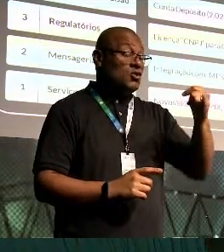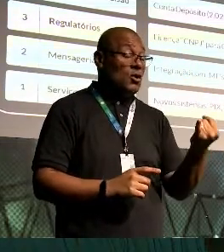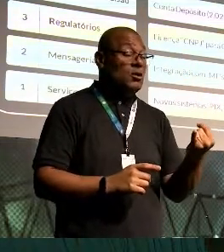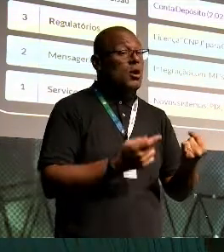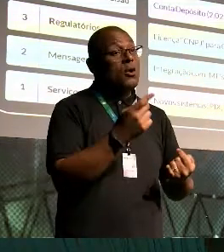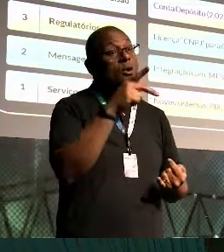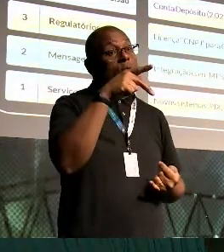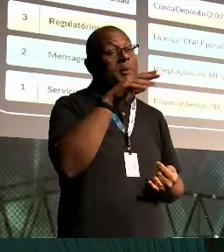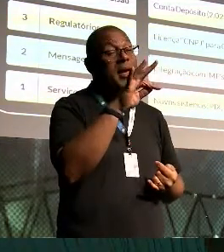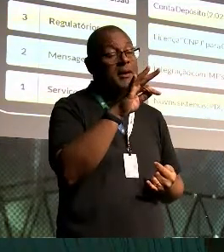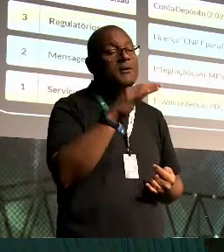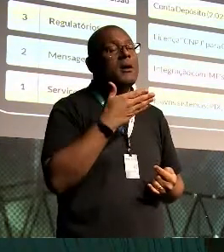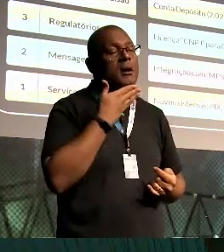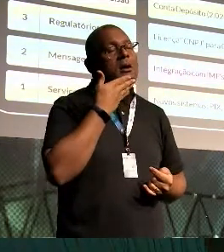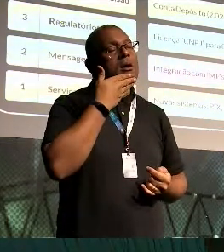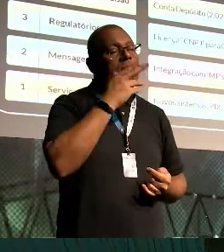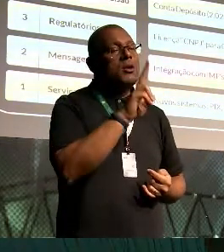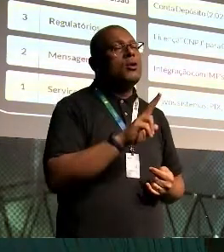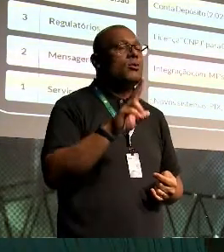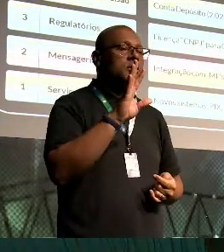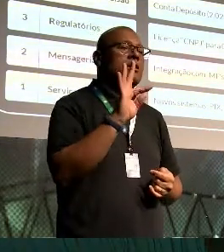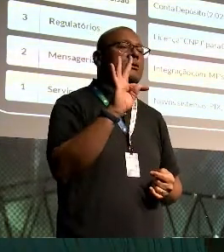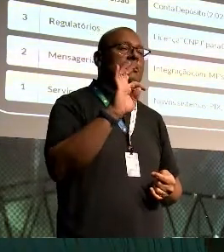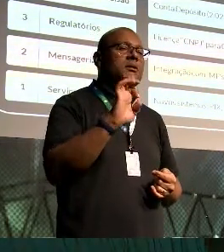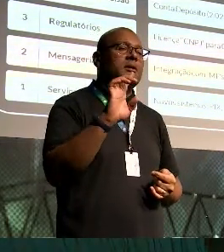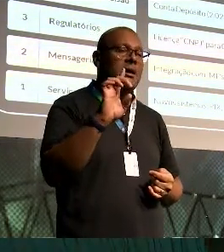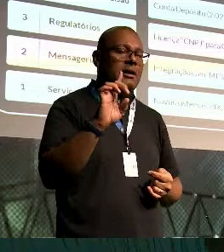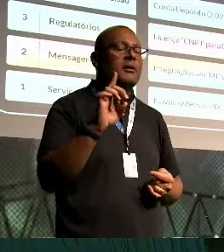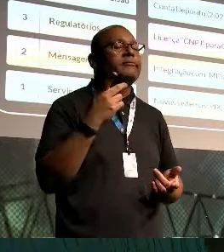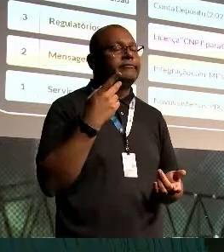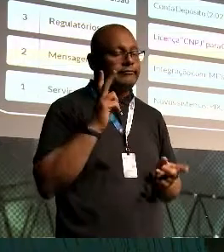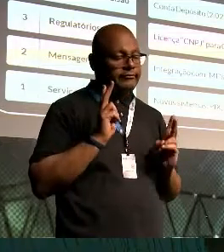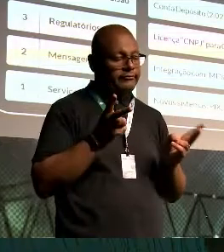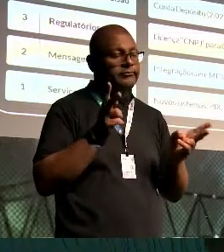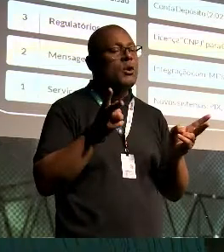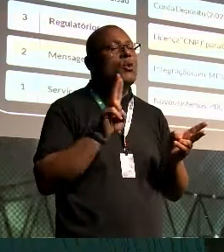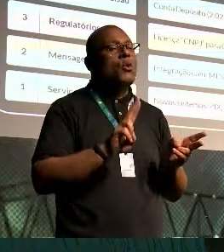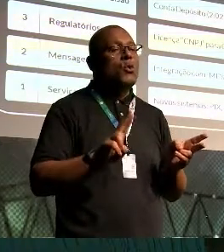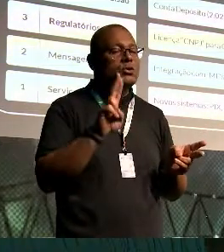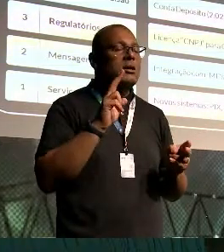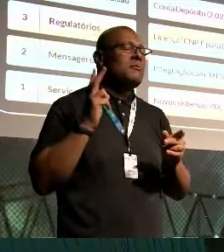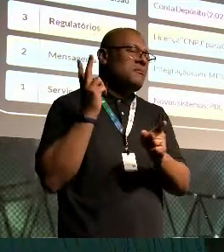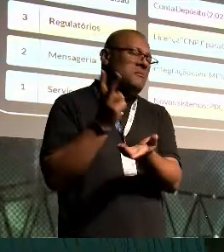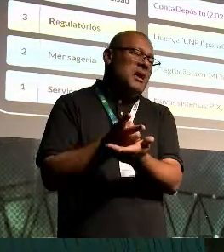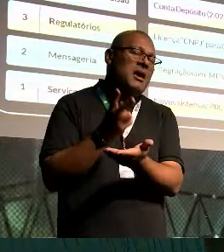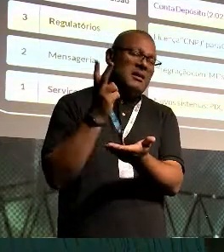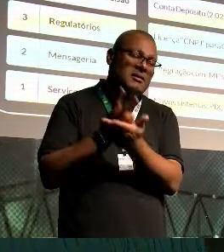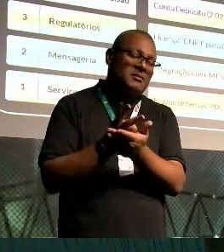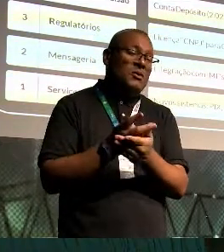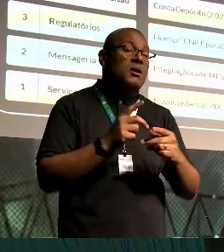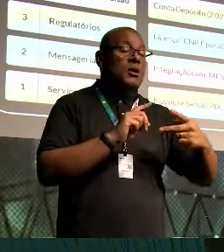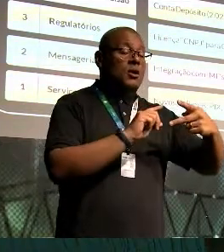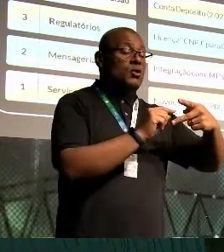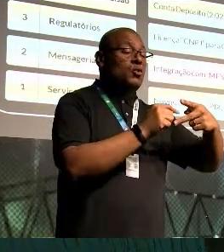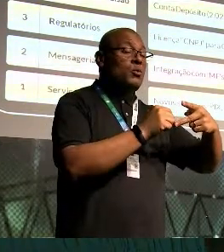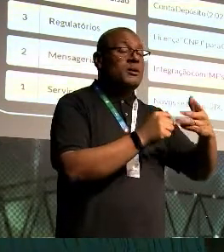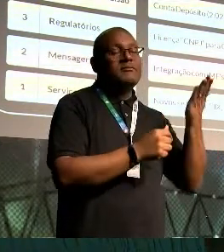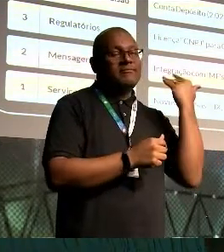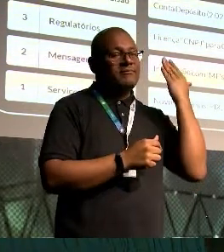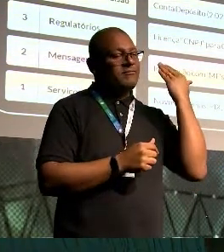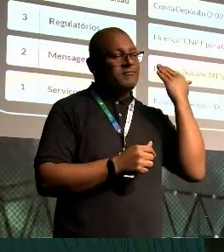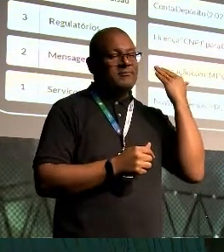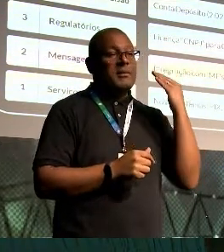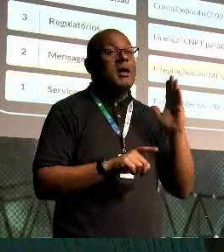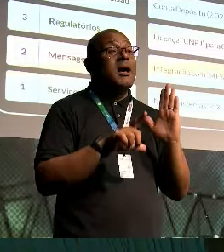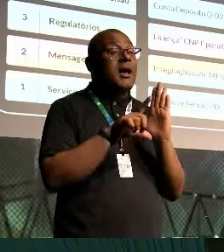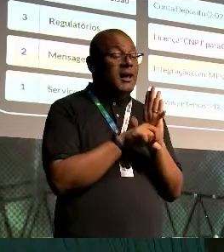jurídica, isso vai acontecer também ali no STR, né? Nesse rail que já existia muito antes do Pix. O regulatório ele é